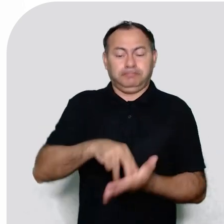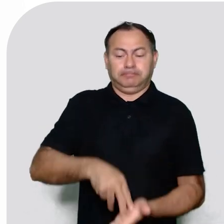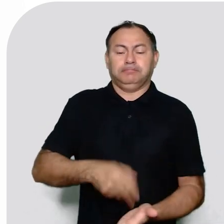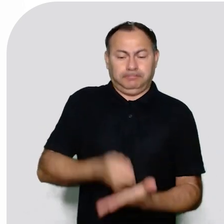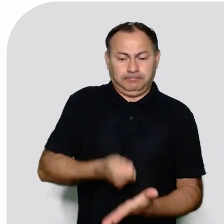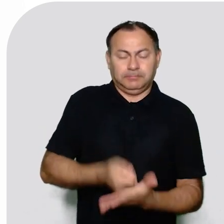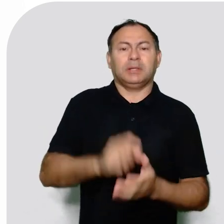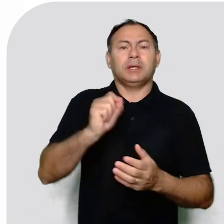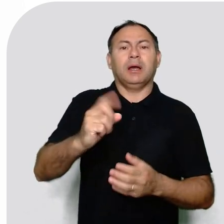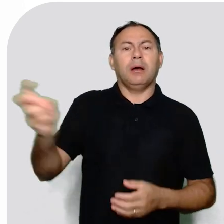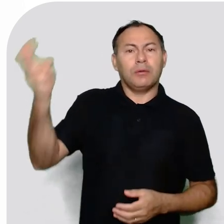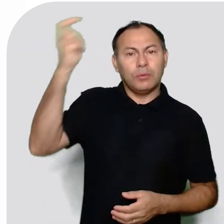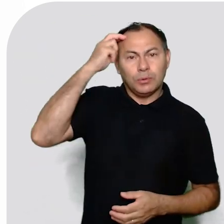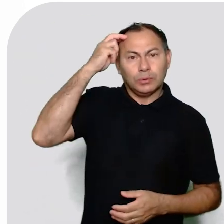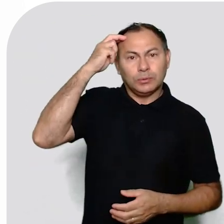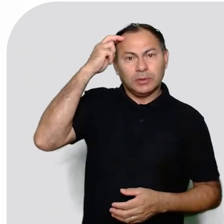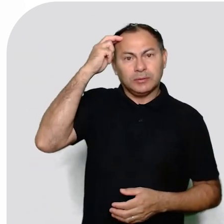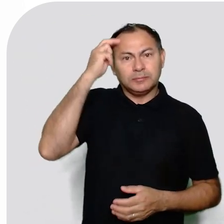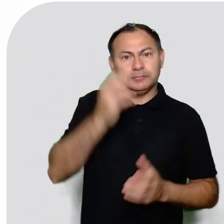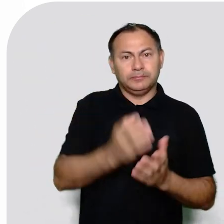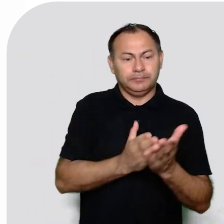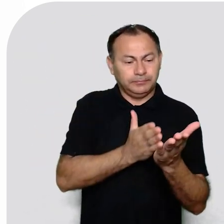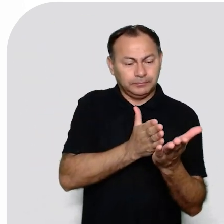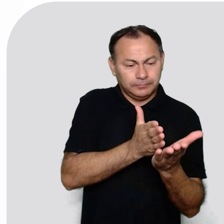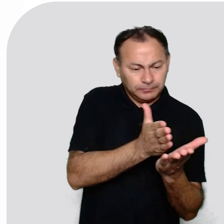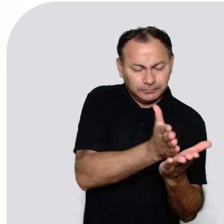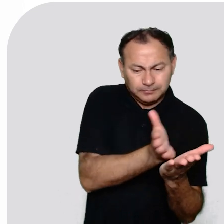a cultura, desviada do seu fim